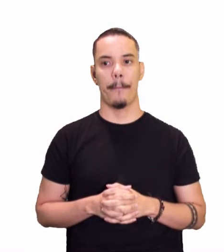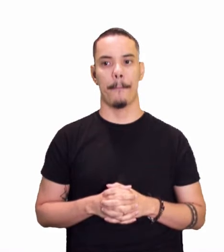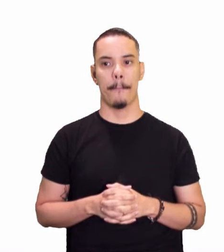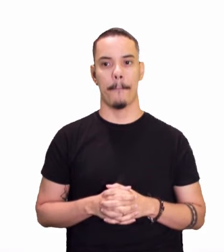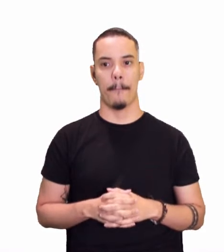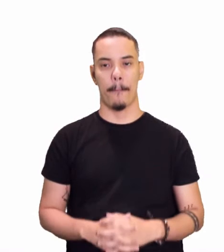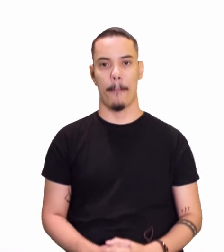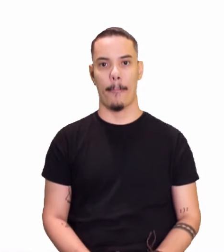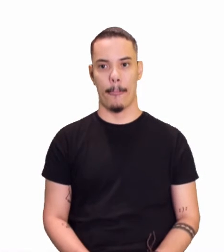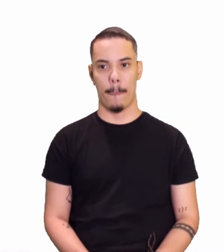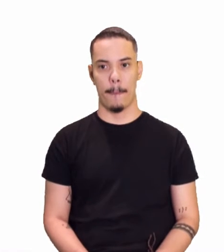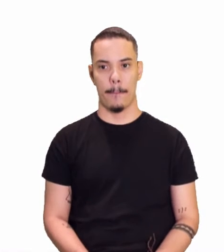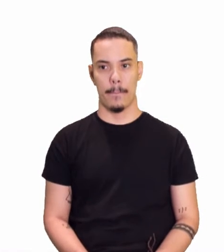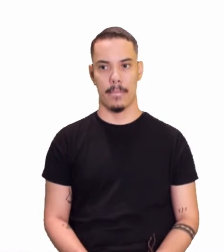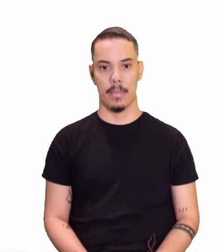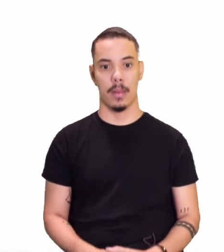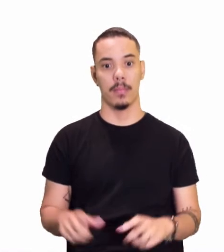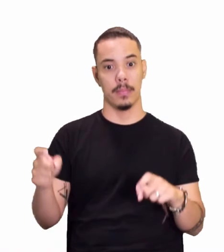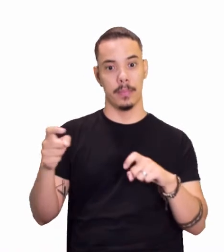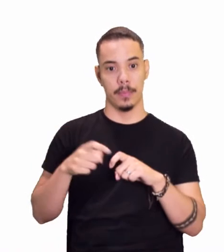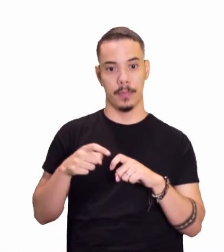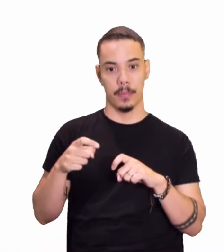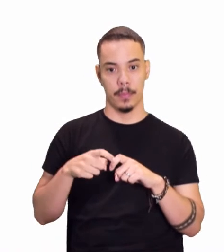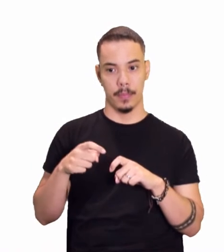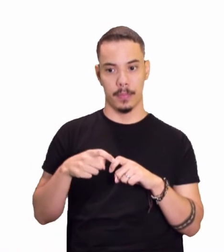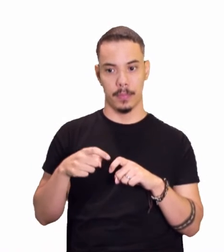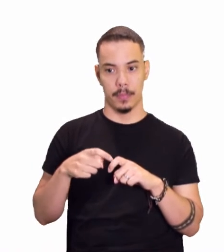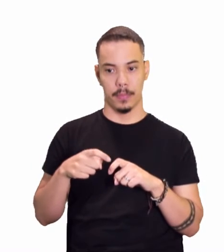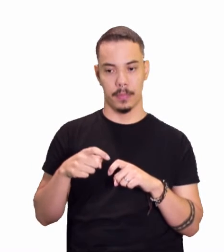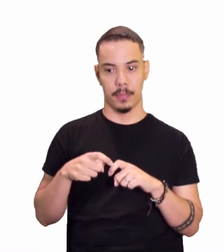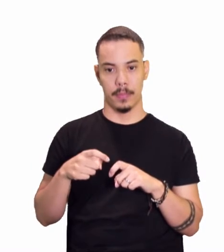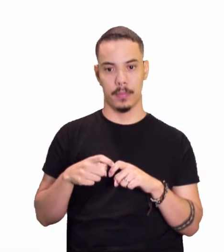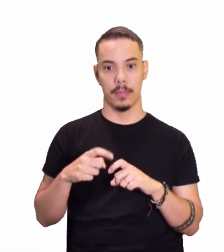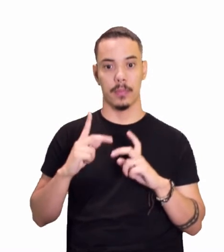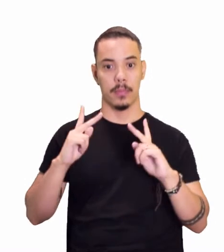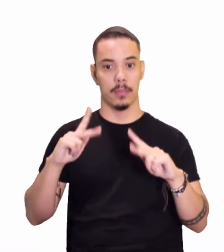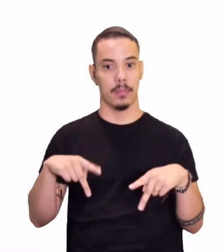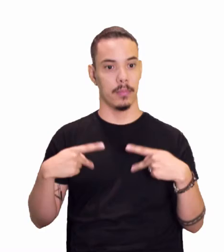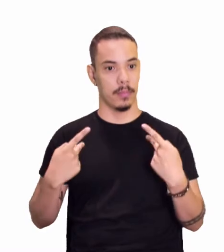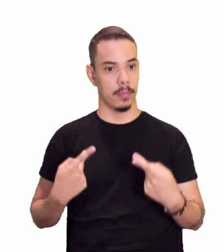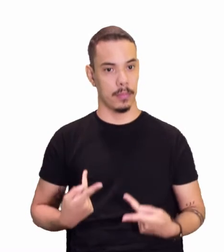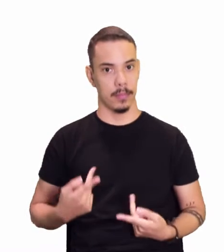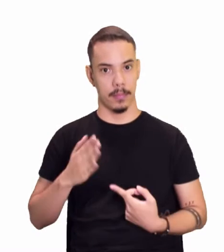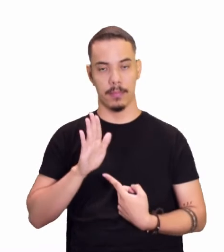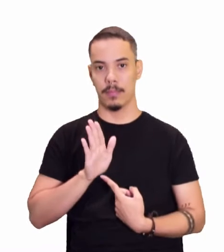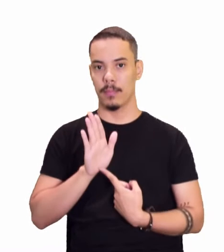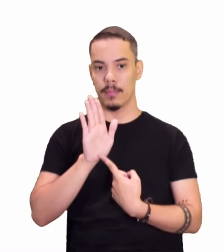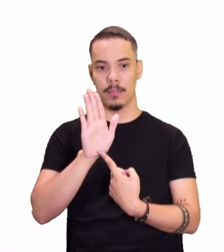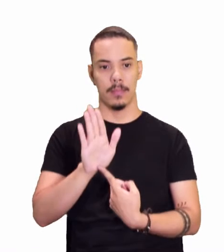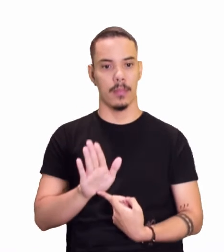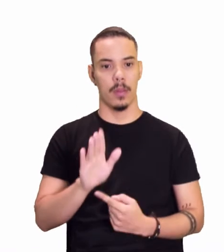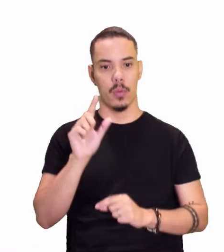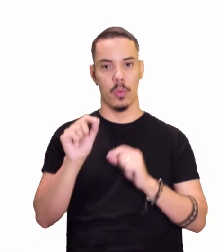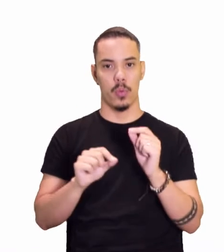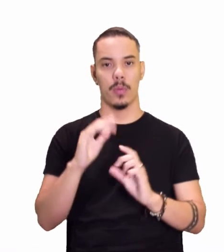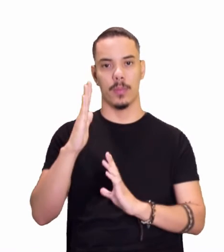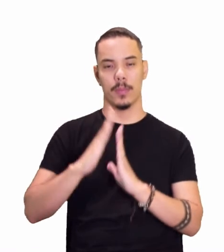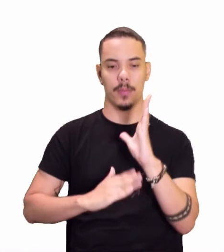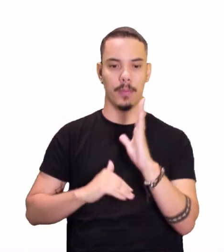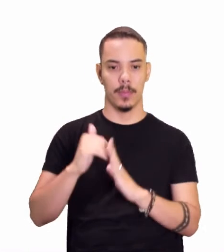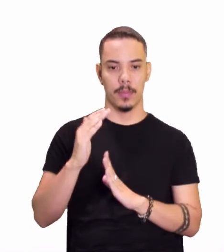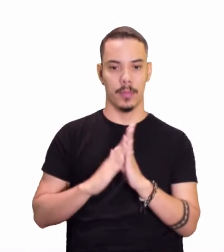artes plásticas, na medicina. O humanismo foi apresentado em obras